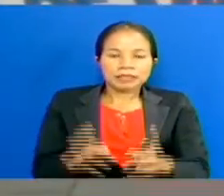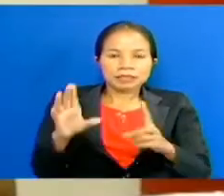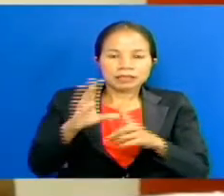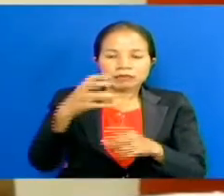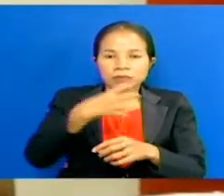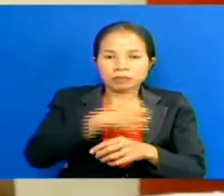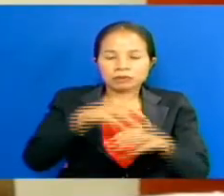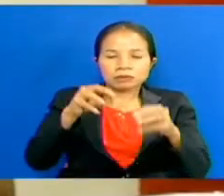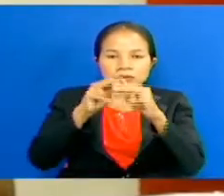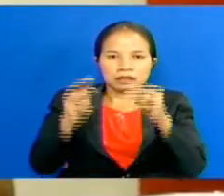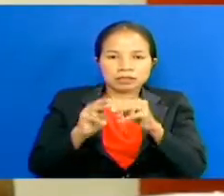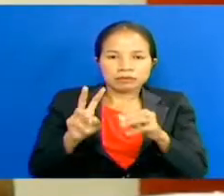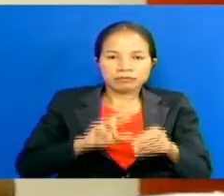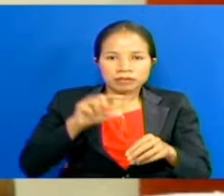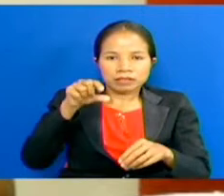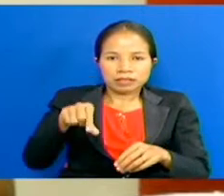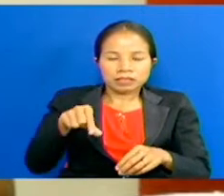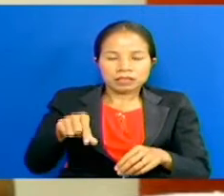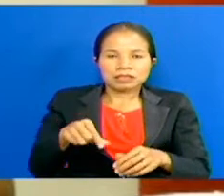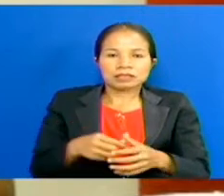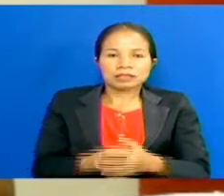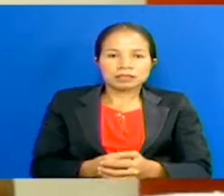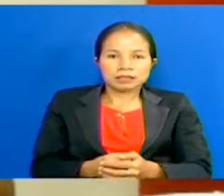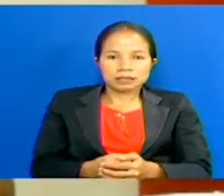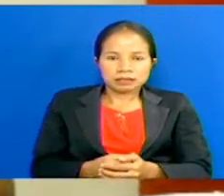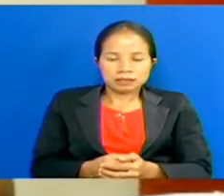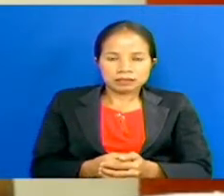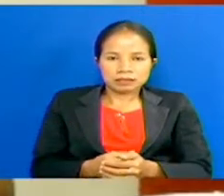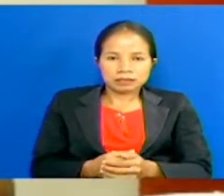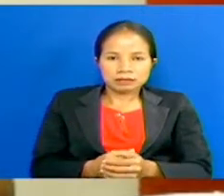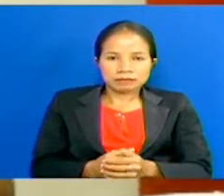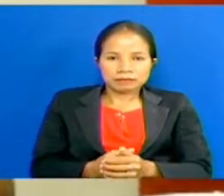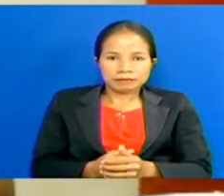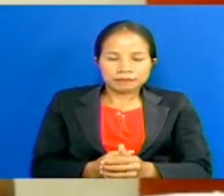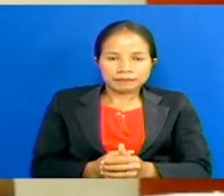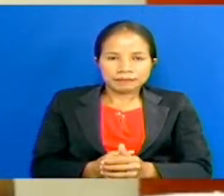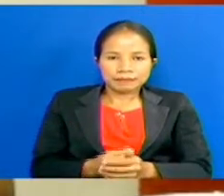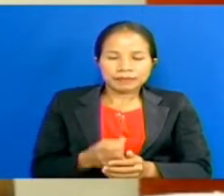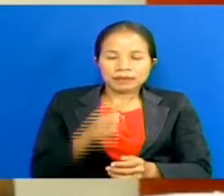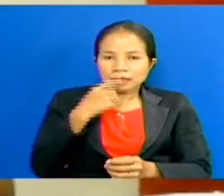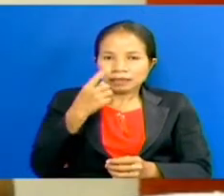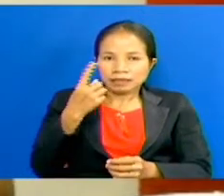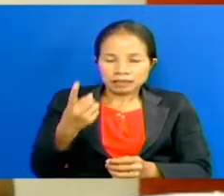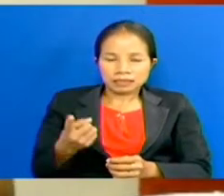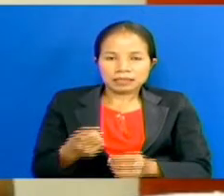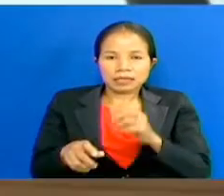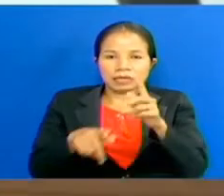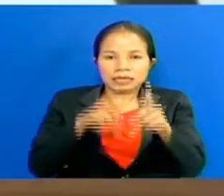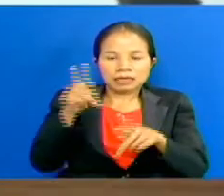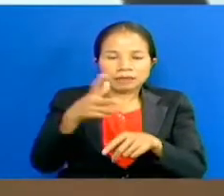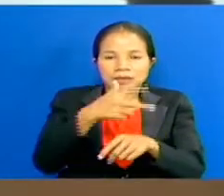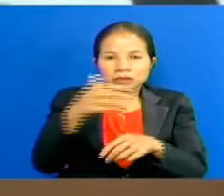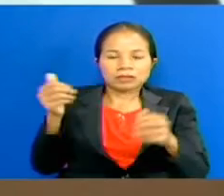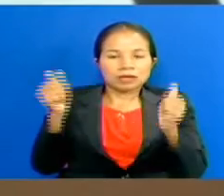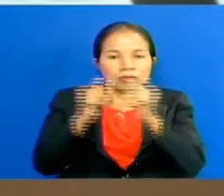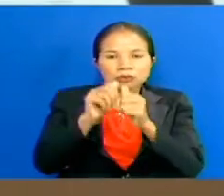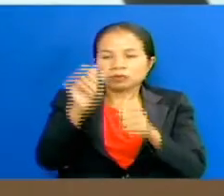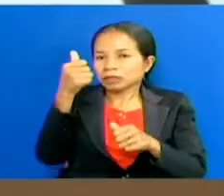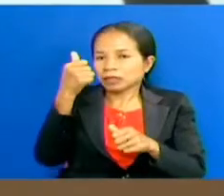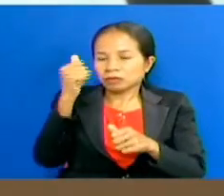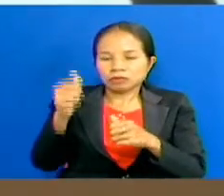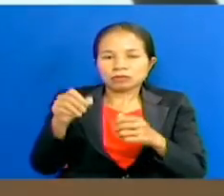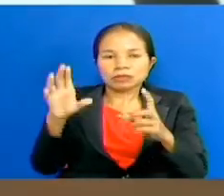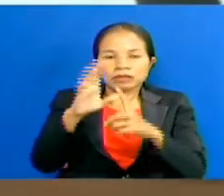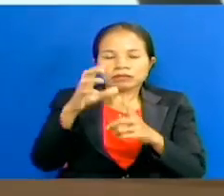Comandante PNT, município, Viqueque, superintendente, Sebastião Alves, Quintão, Hateteng. Cidadão indonésia, Naysanulo,